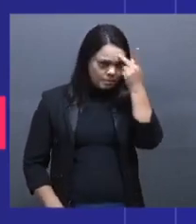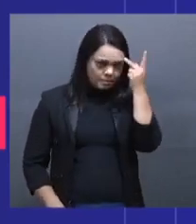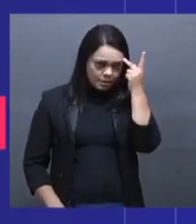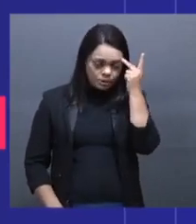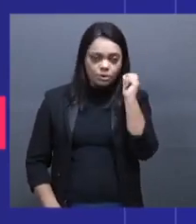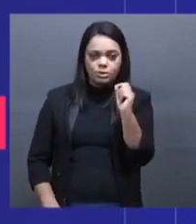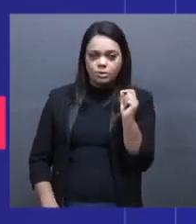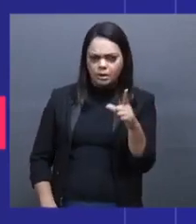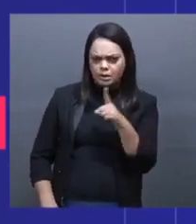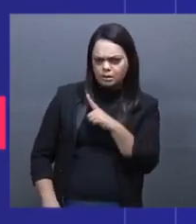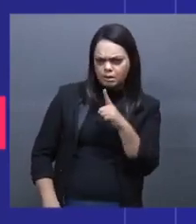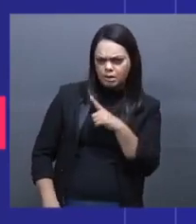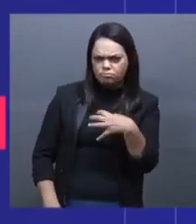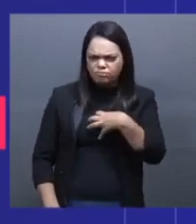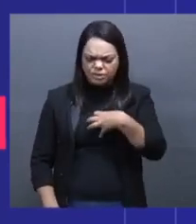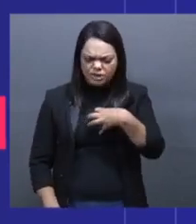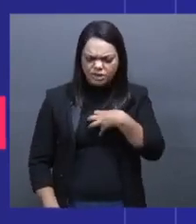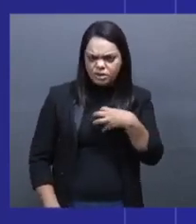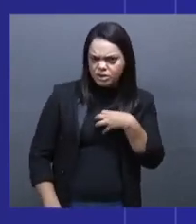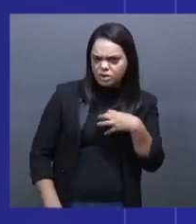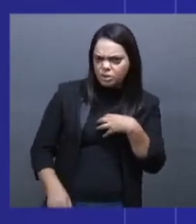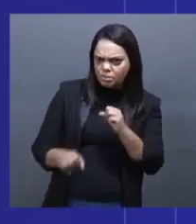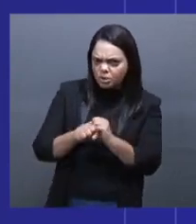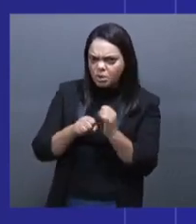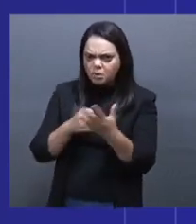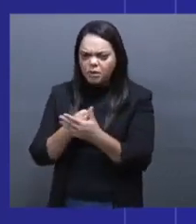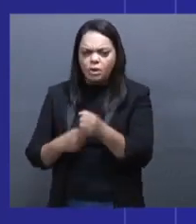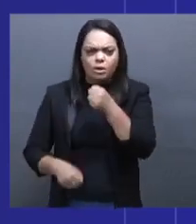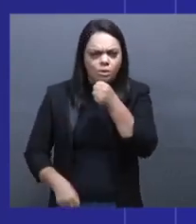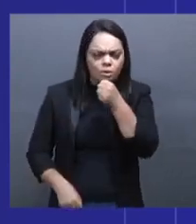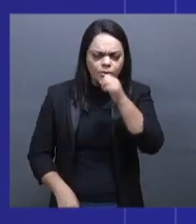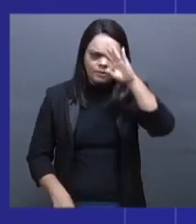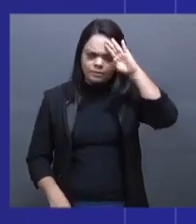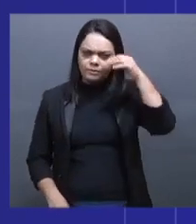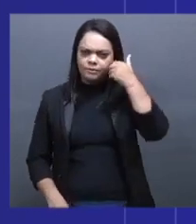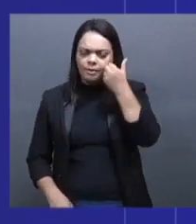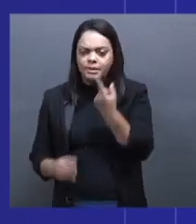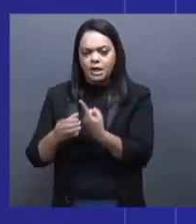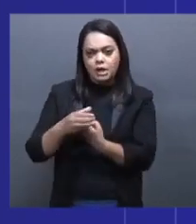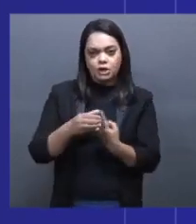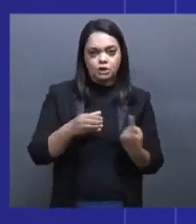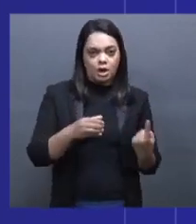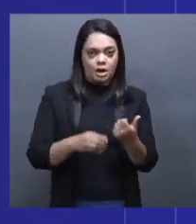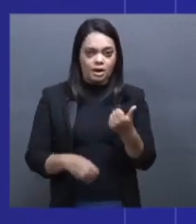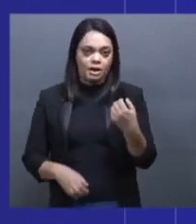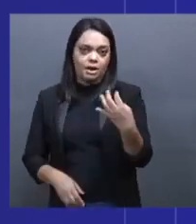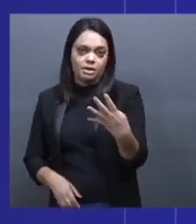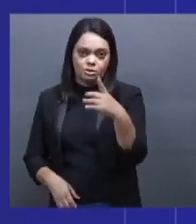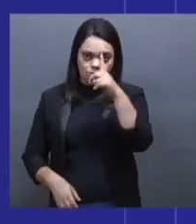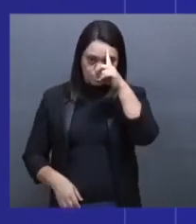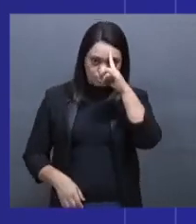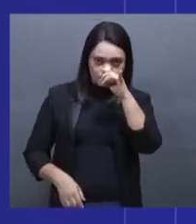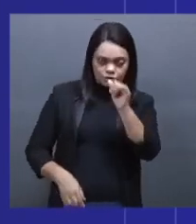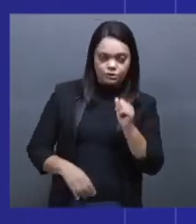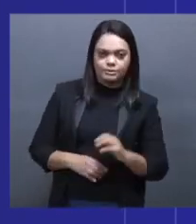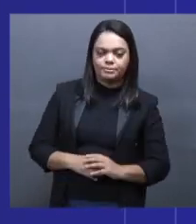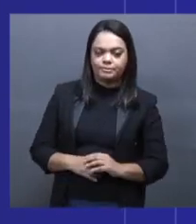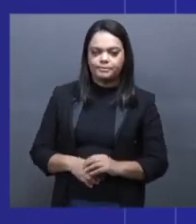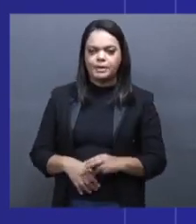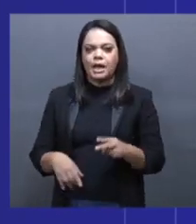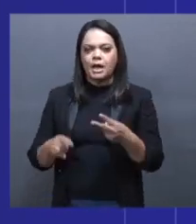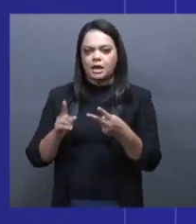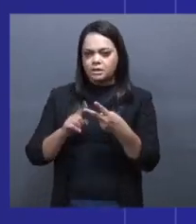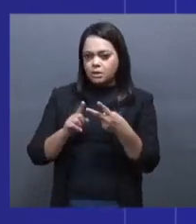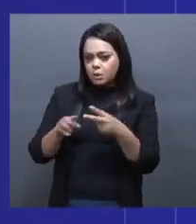as pessoas que tivessem, apresentassem sintomas, seja tosse ou febre, se isolassem por 14 dias. Na segunda